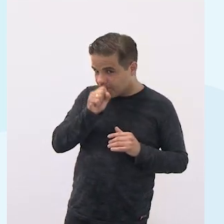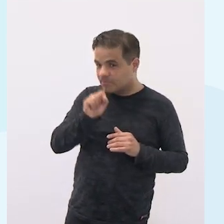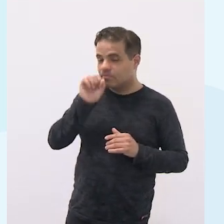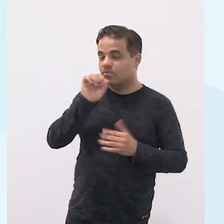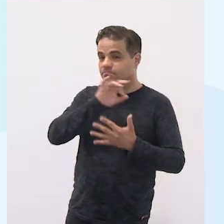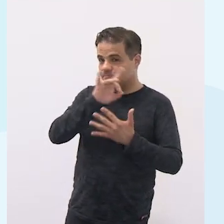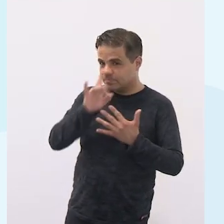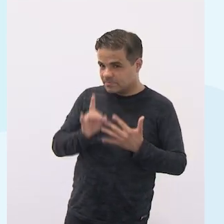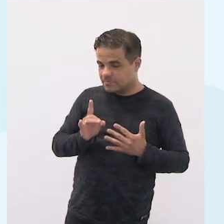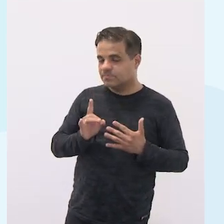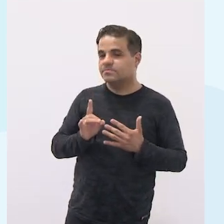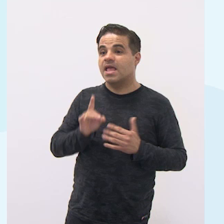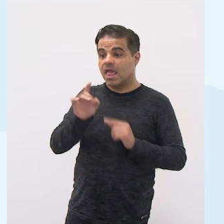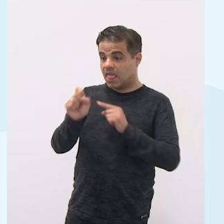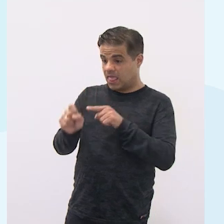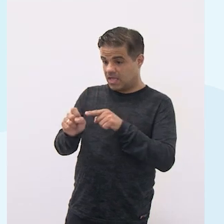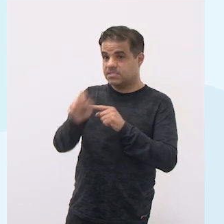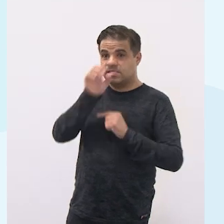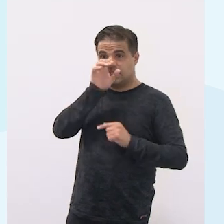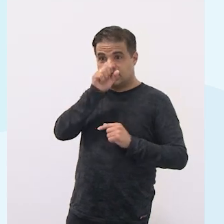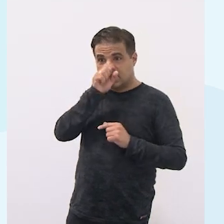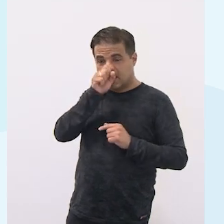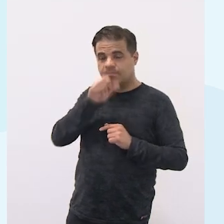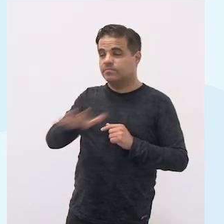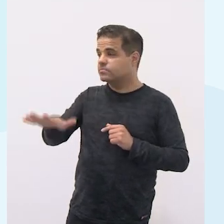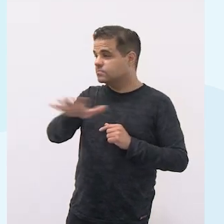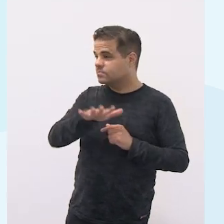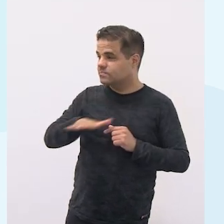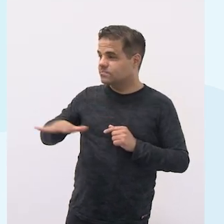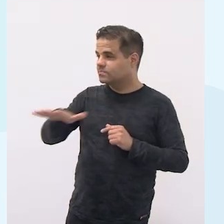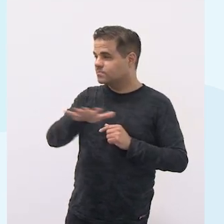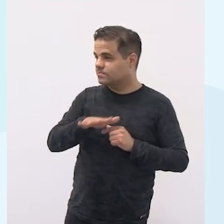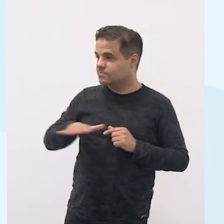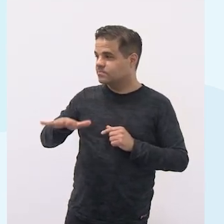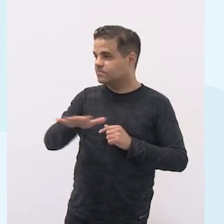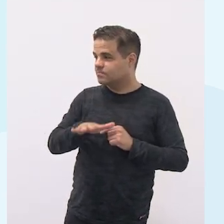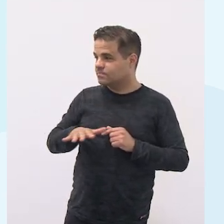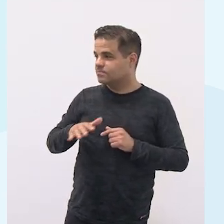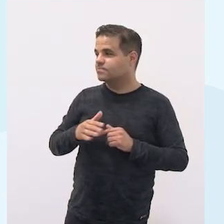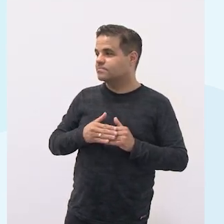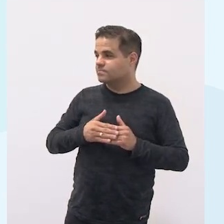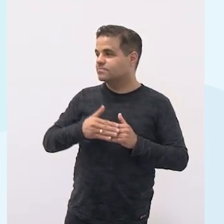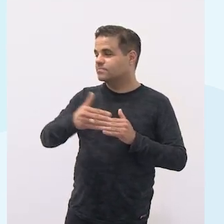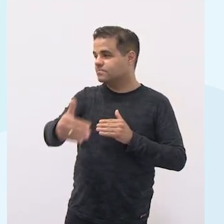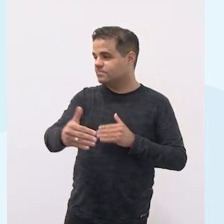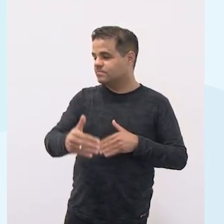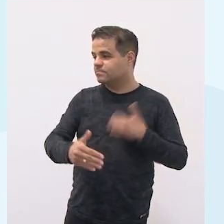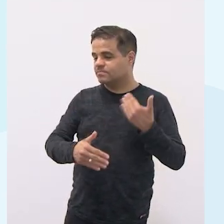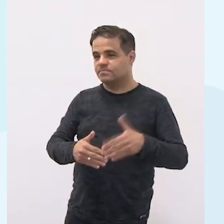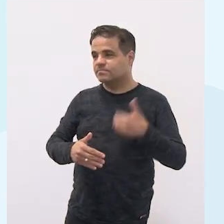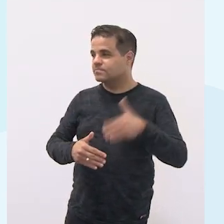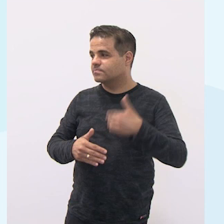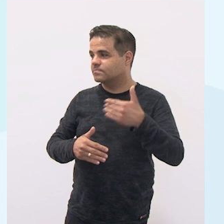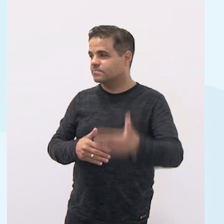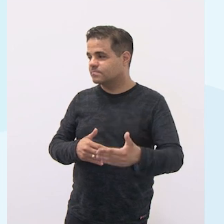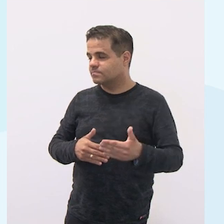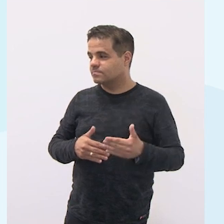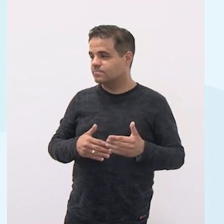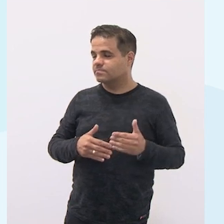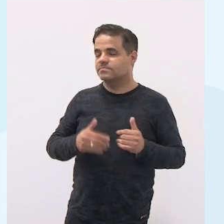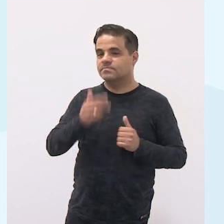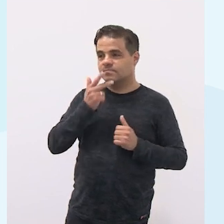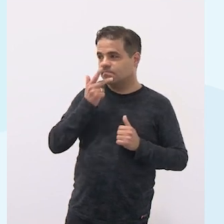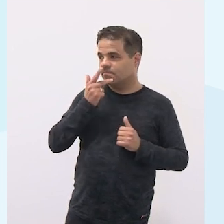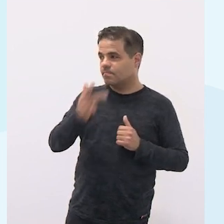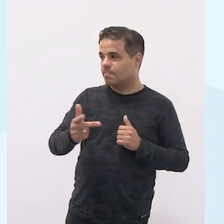e esse sábado, esse espaço é um espaço que é usado pelo serviço de mama e que no sábado não